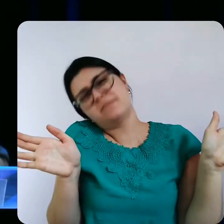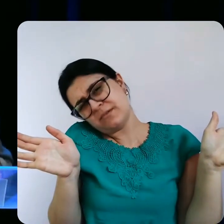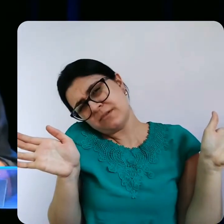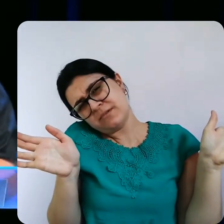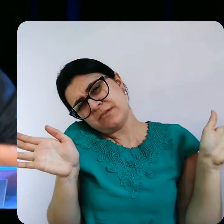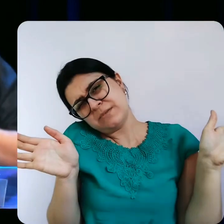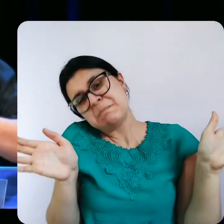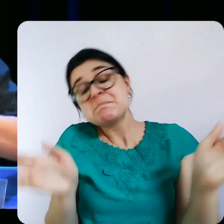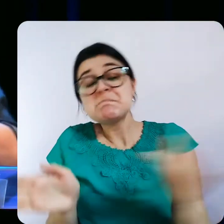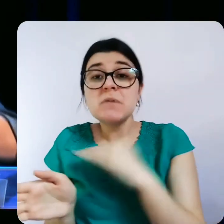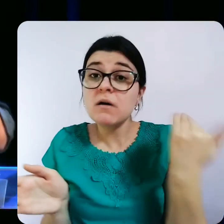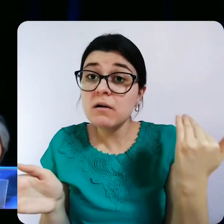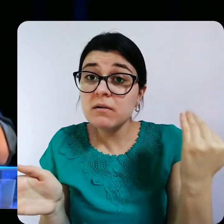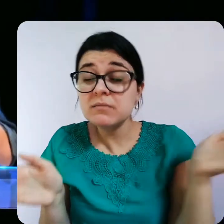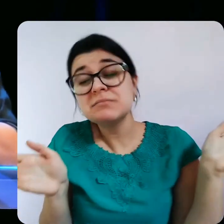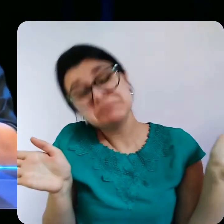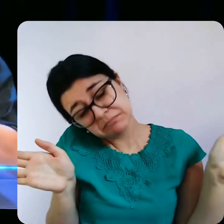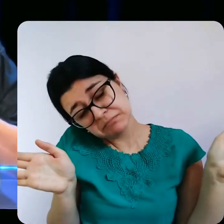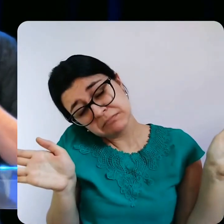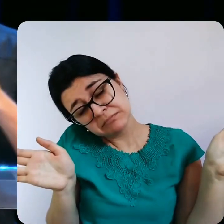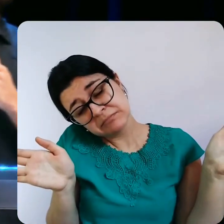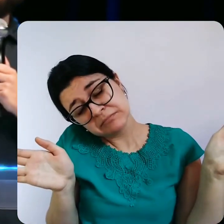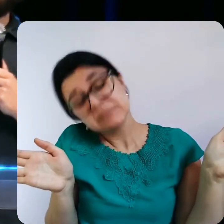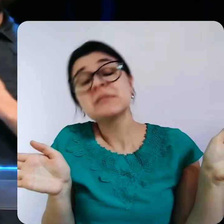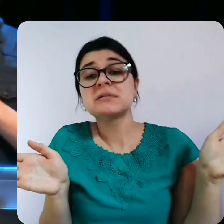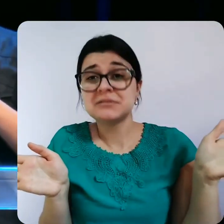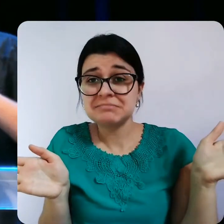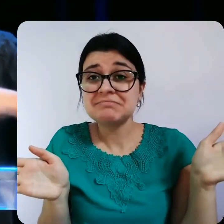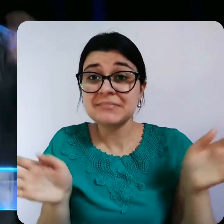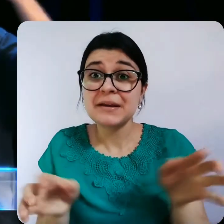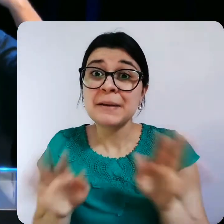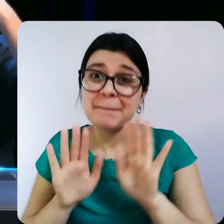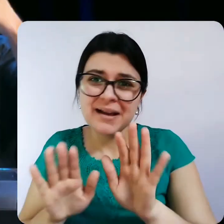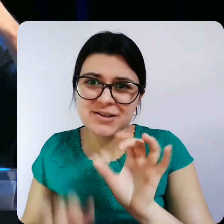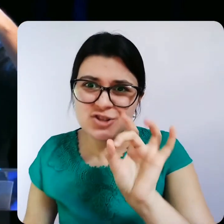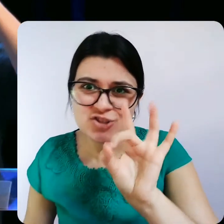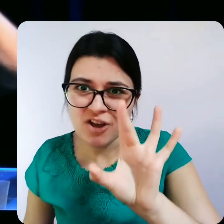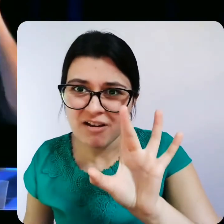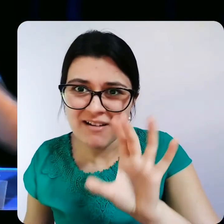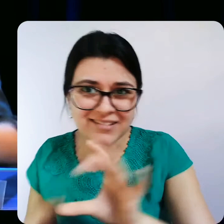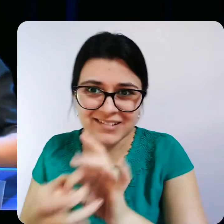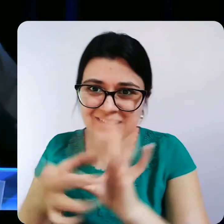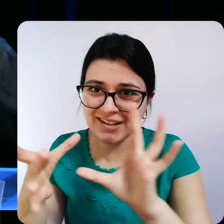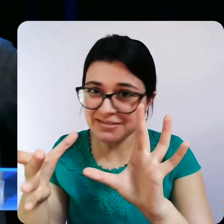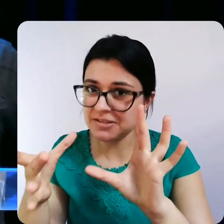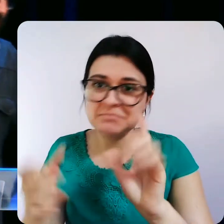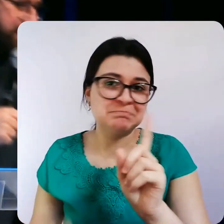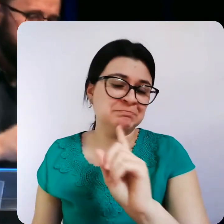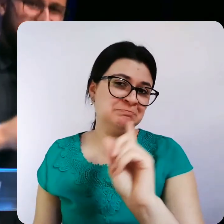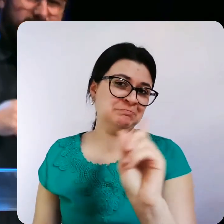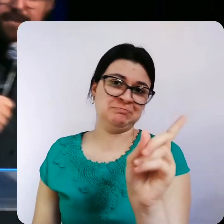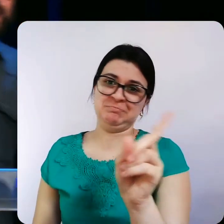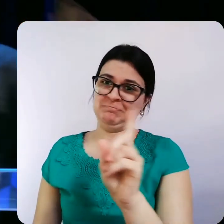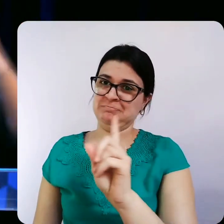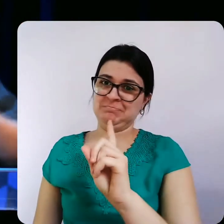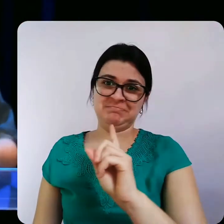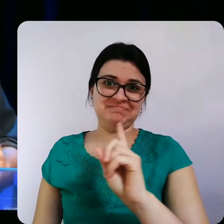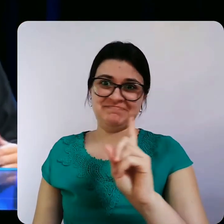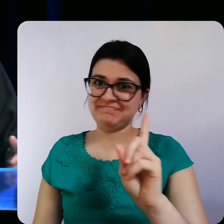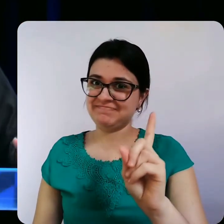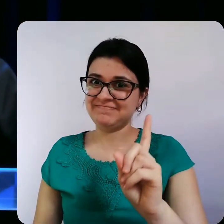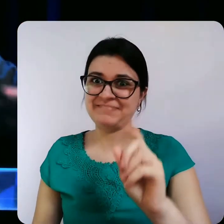escravidão, ele nos adotou como seus filhos. E essa é a maravilha de tudo. Ele não só nos libertou da escravidão e